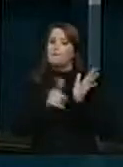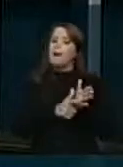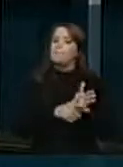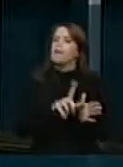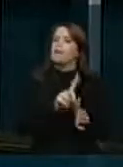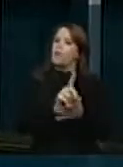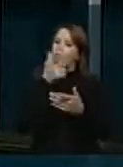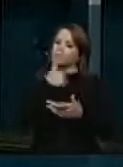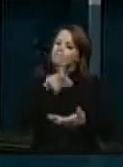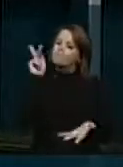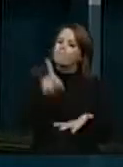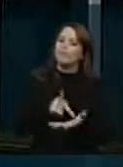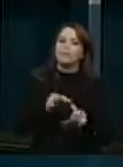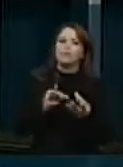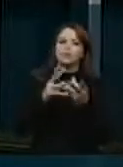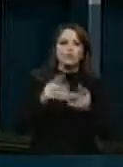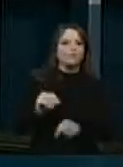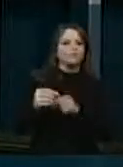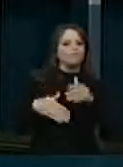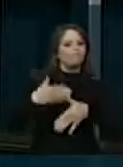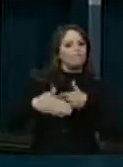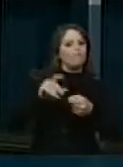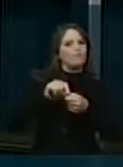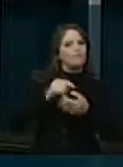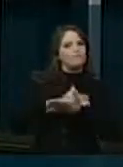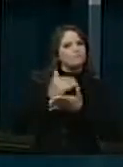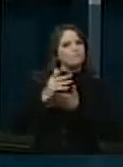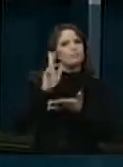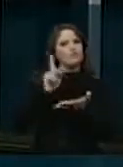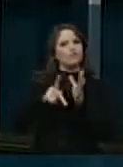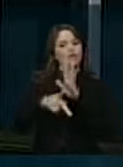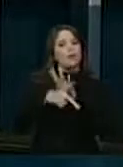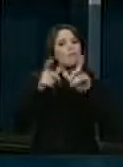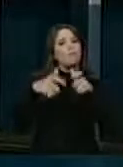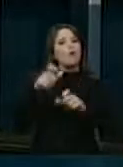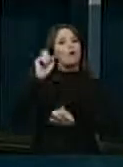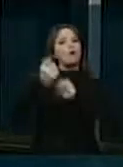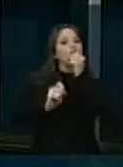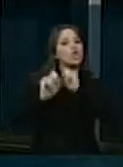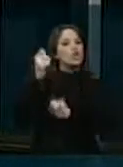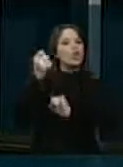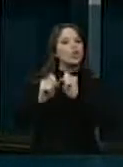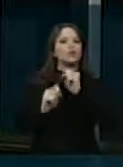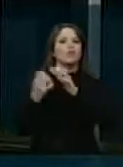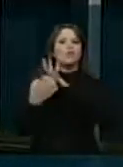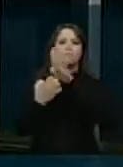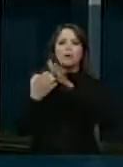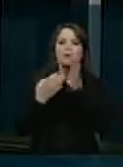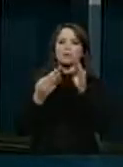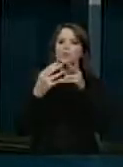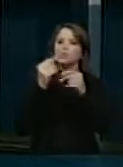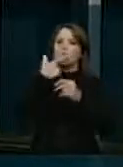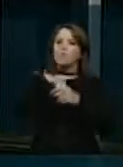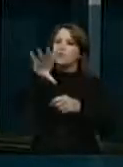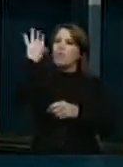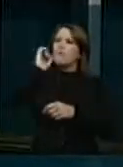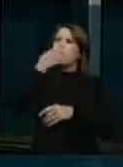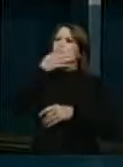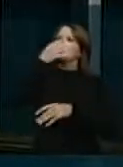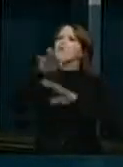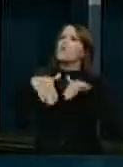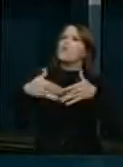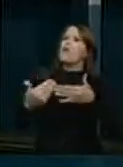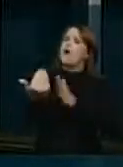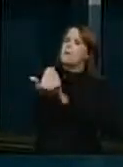medidas possam ser de fato incrementadas, que o setor produtivo, o setor industrial possa ser ouvido também